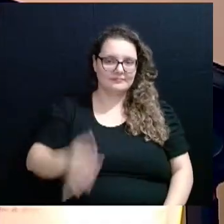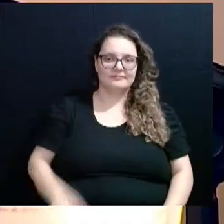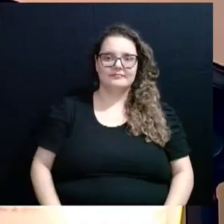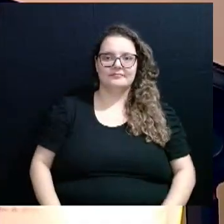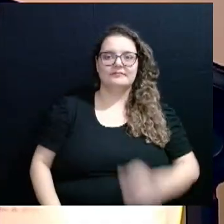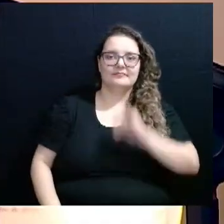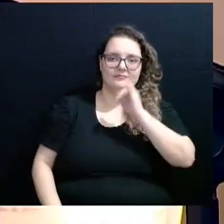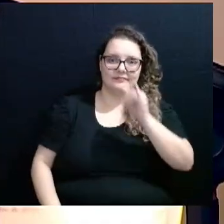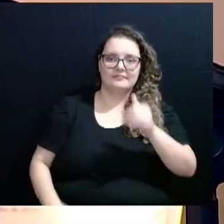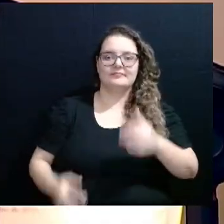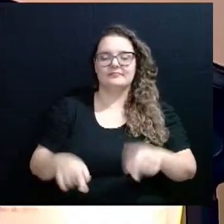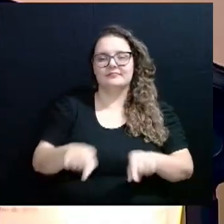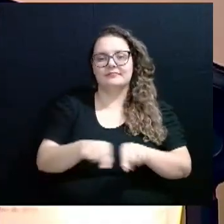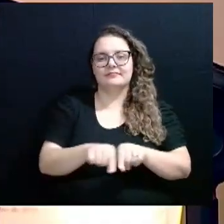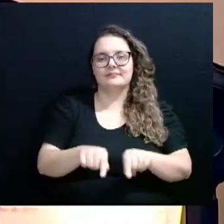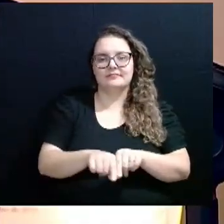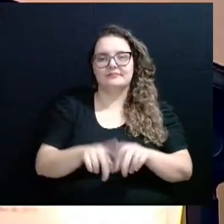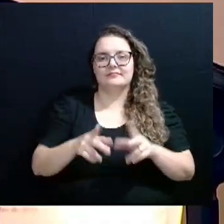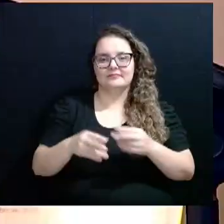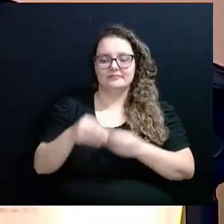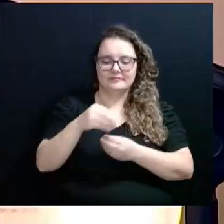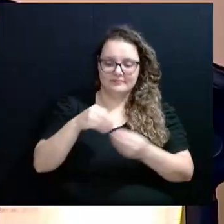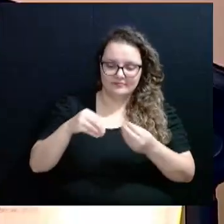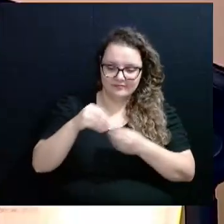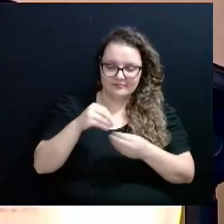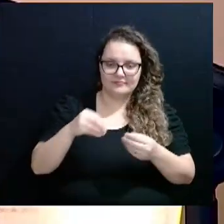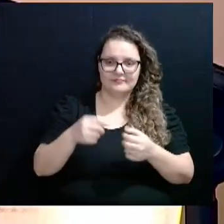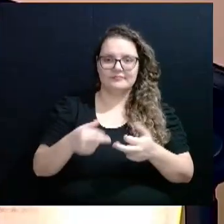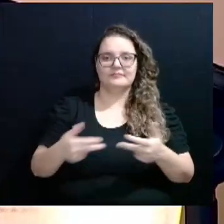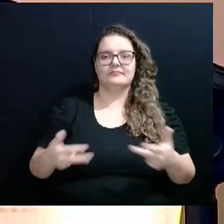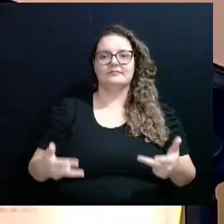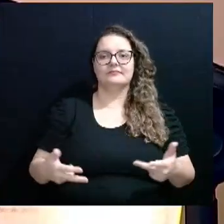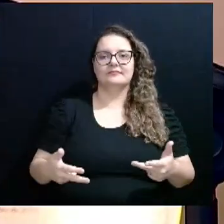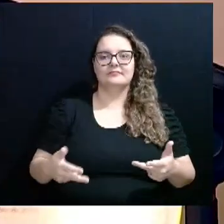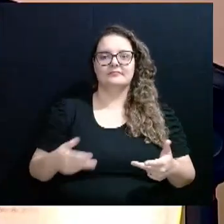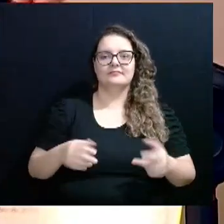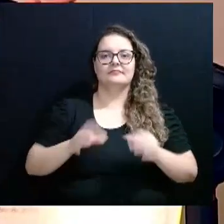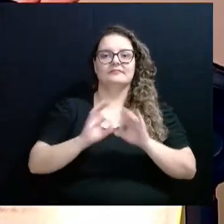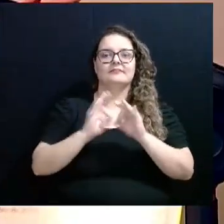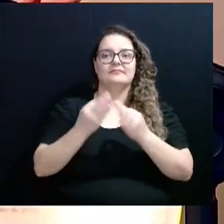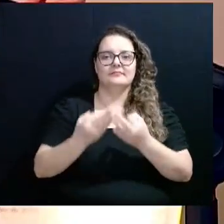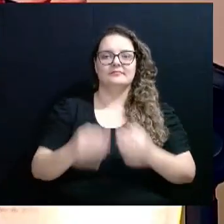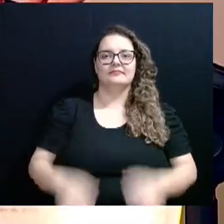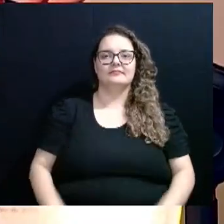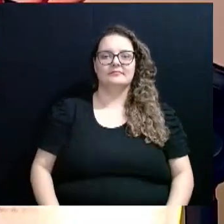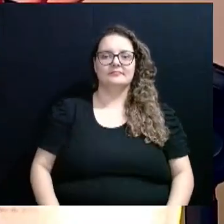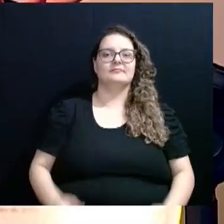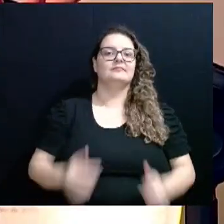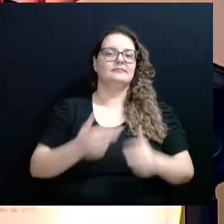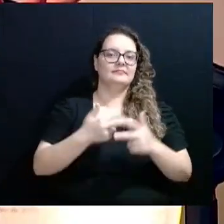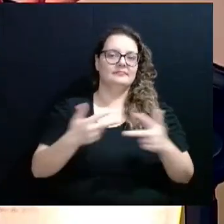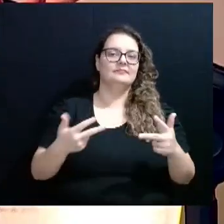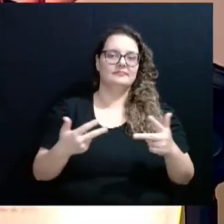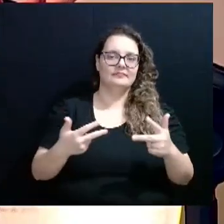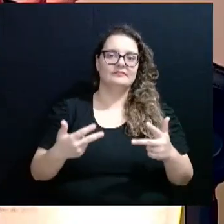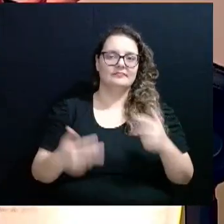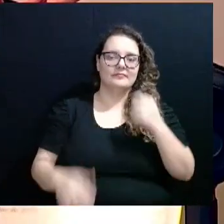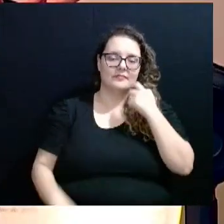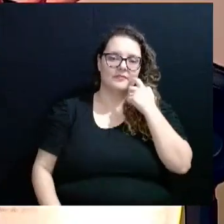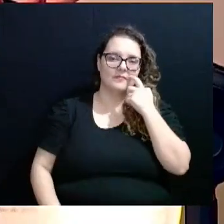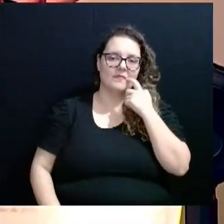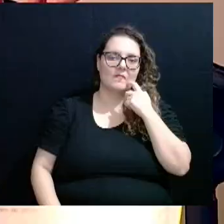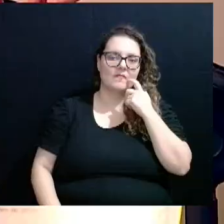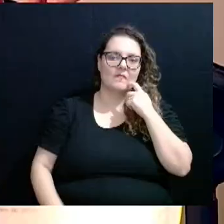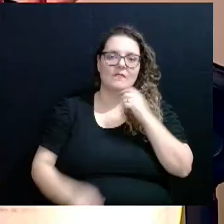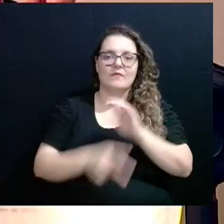também para ver como se misturam coisas de família e as coisas que são da cidade, da